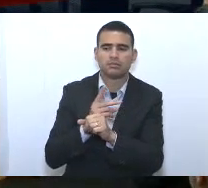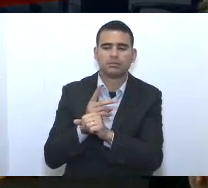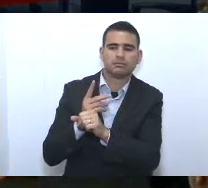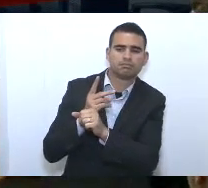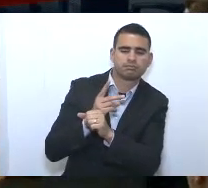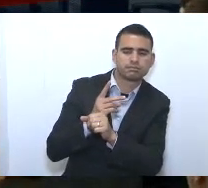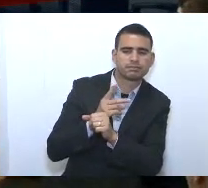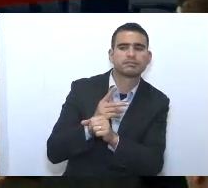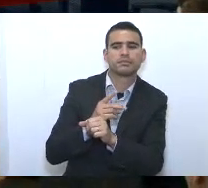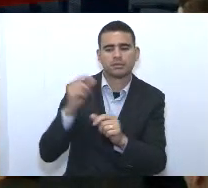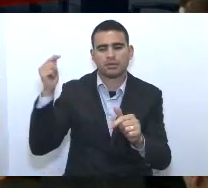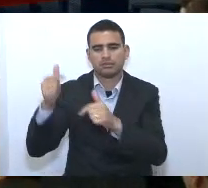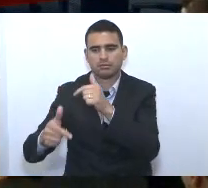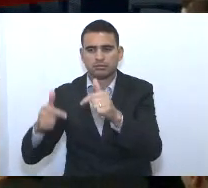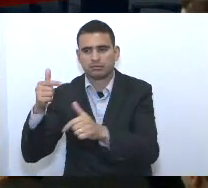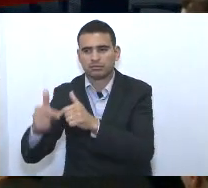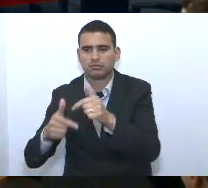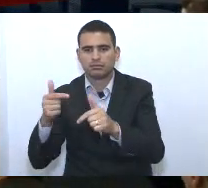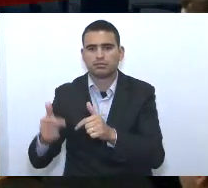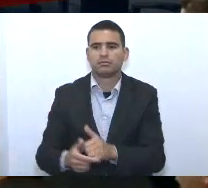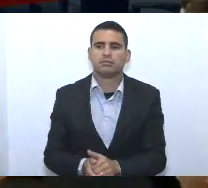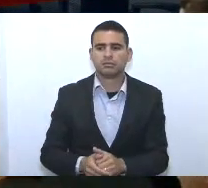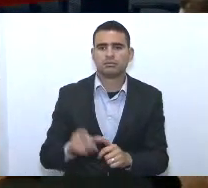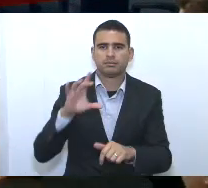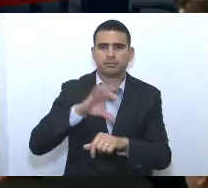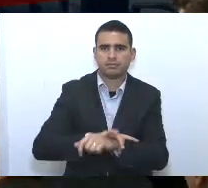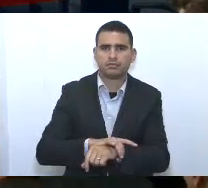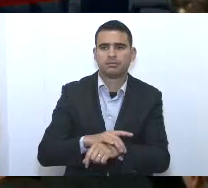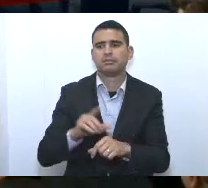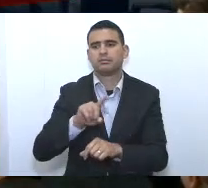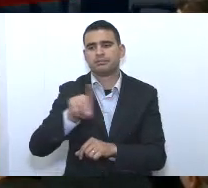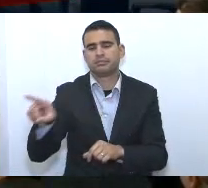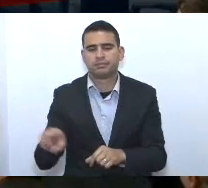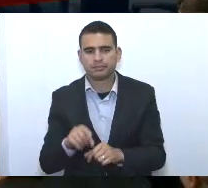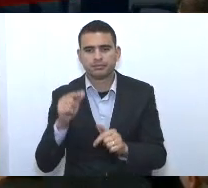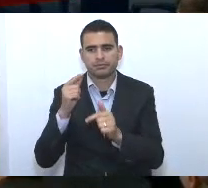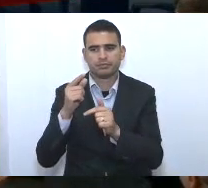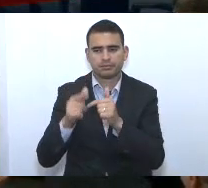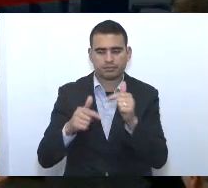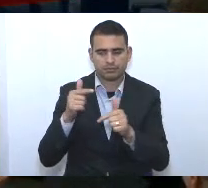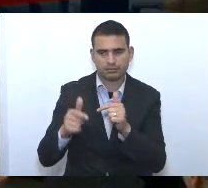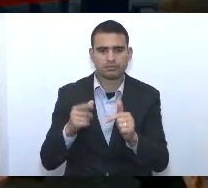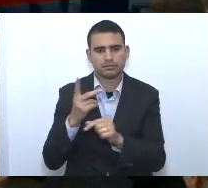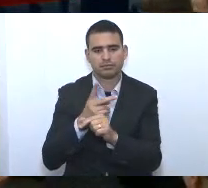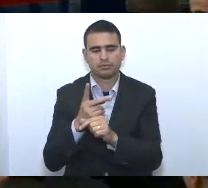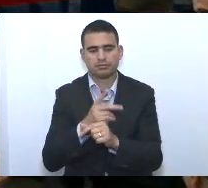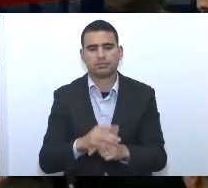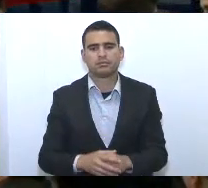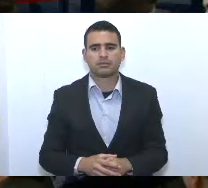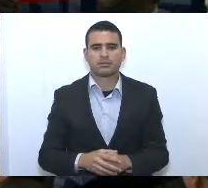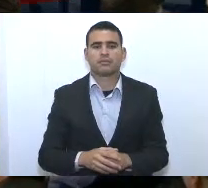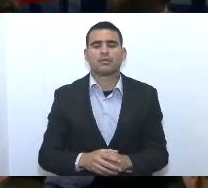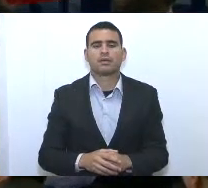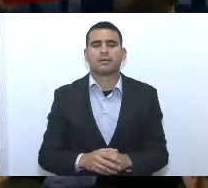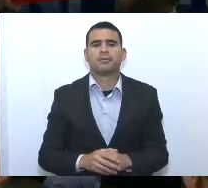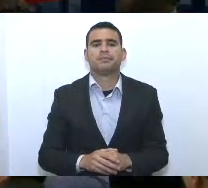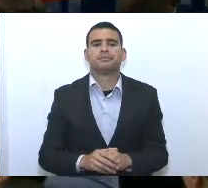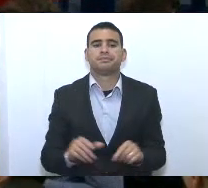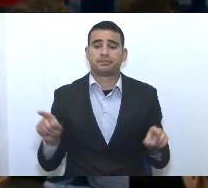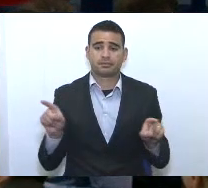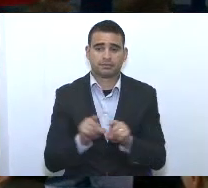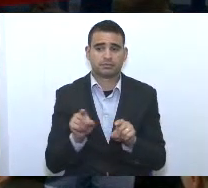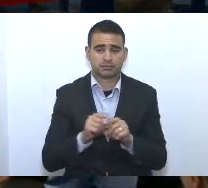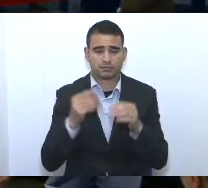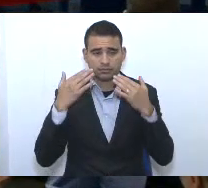nas atividades preventivas, contenciosas de natureza trabalhista. Também superintender a defesa e a